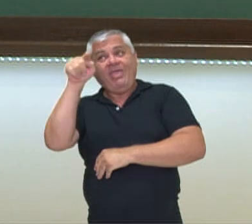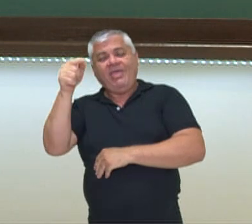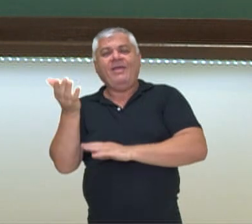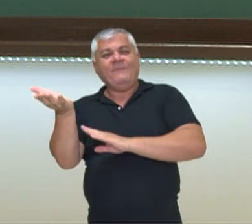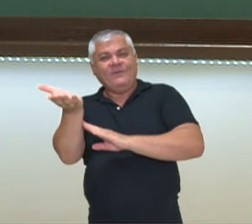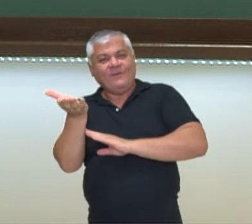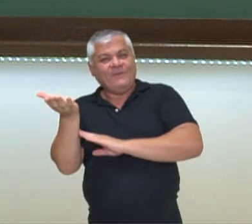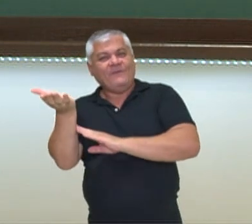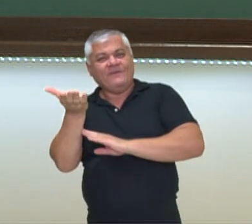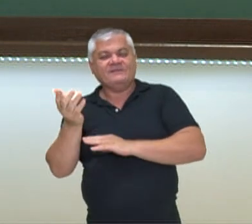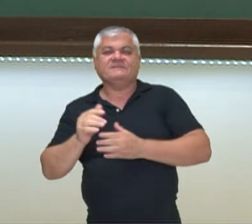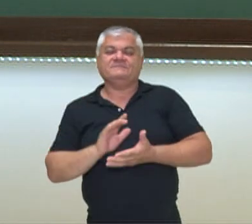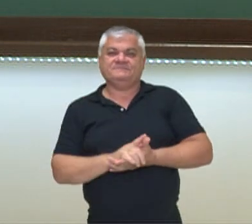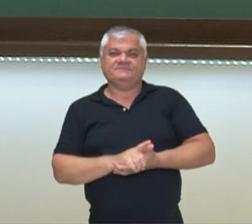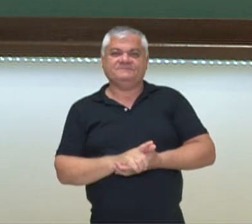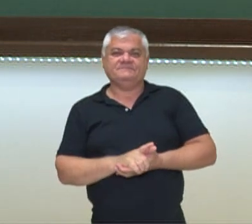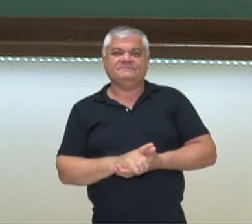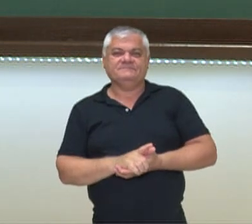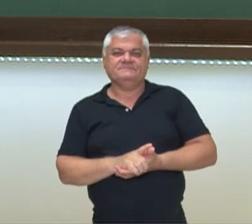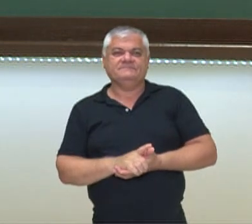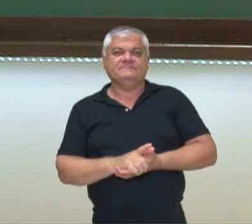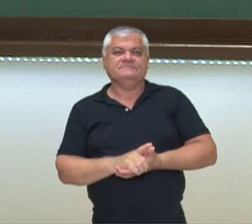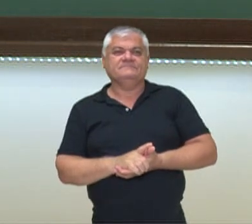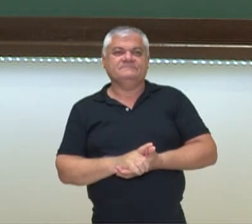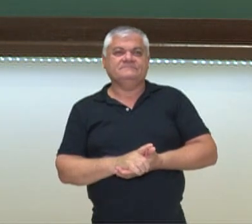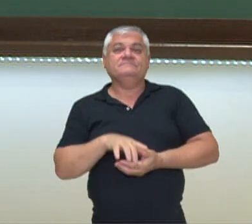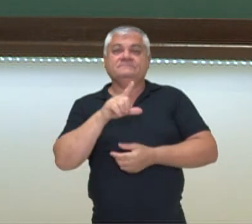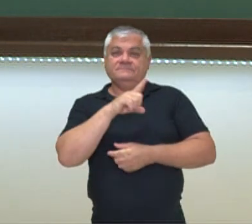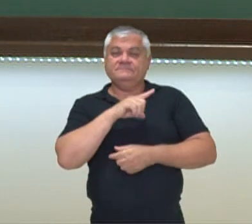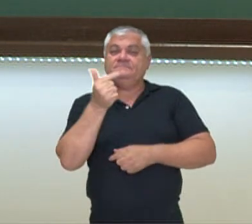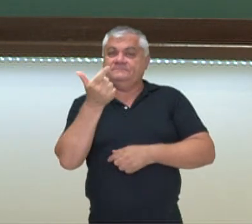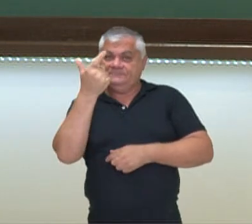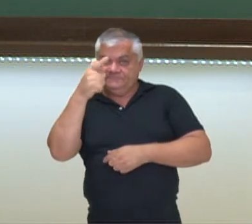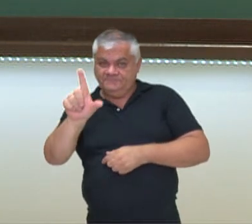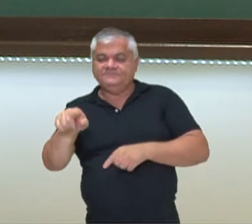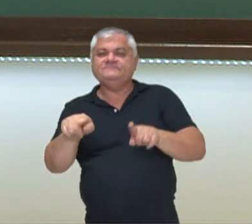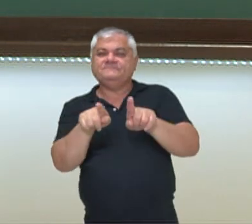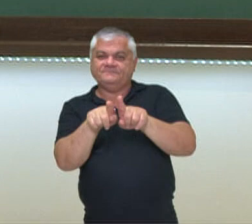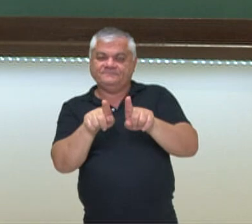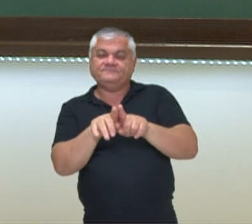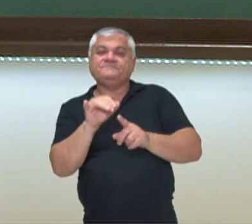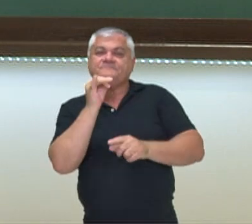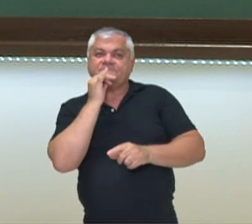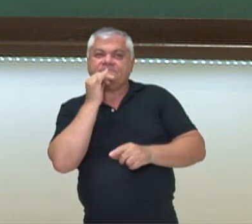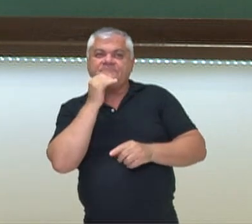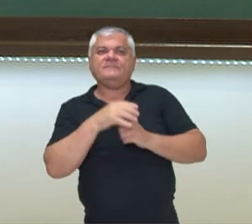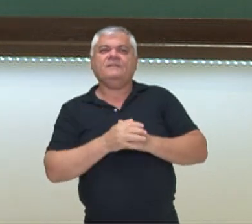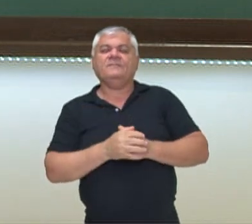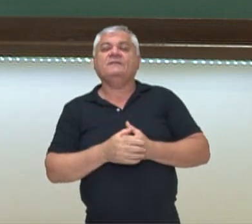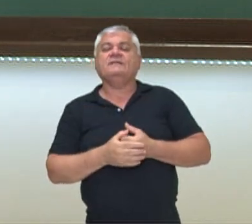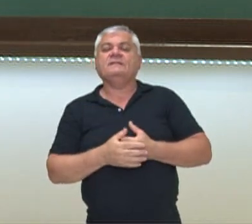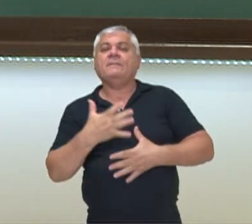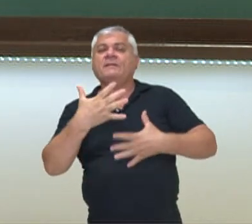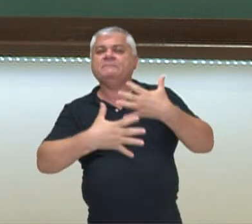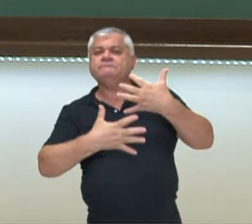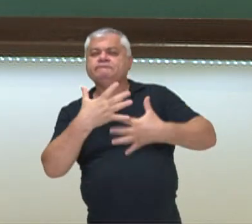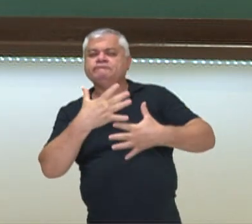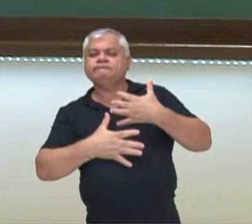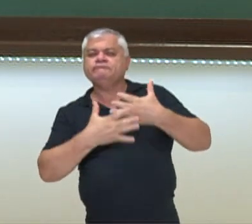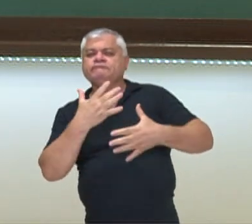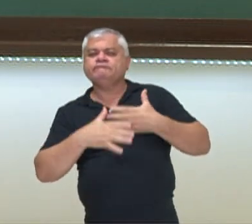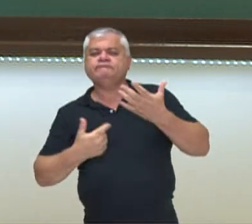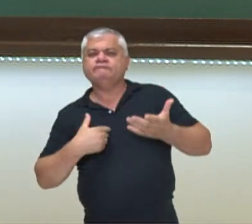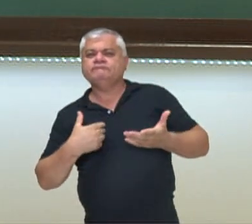certa vantagem. Temos, logicamente, outras situações, que é a interferência estrangeira.